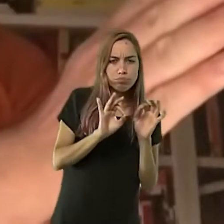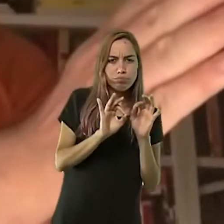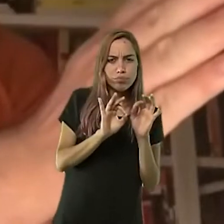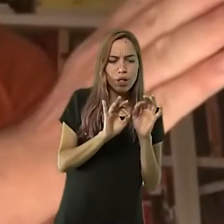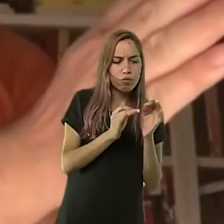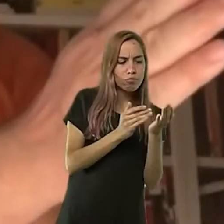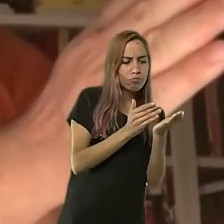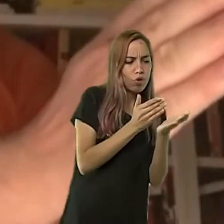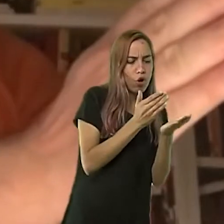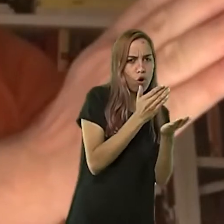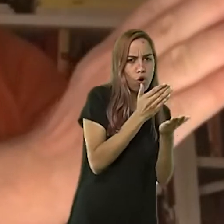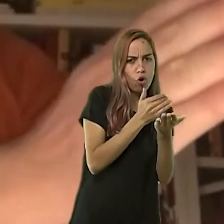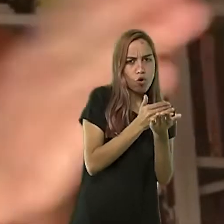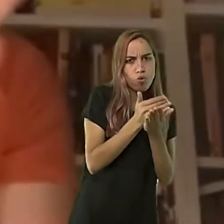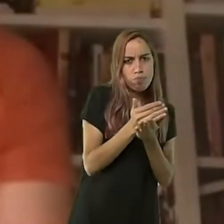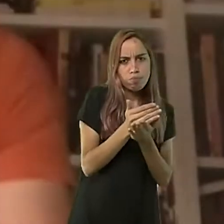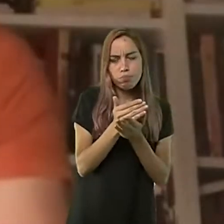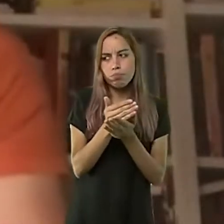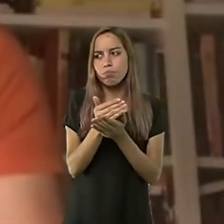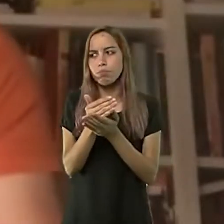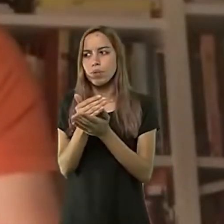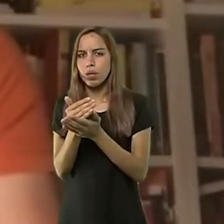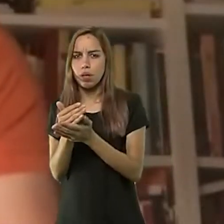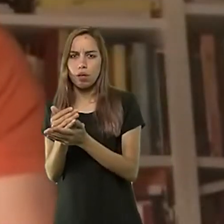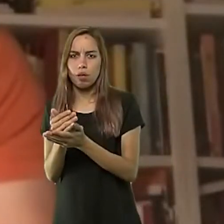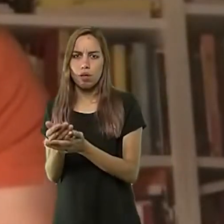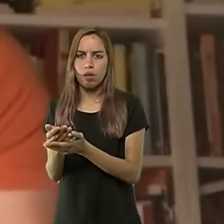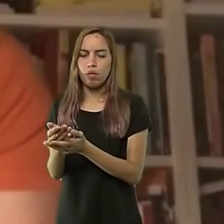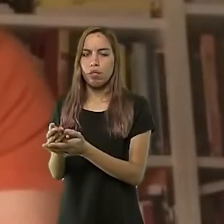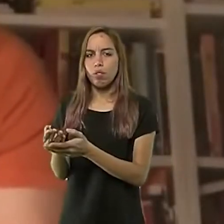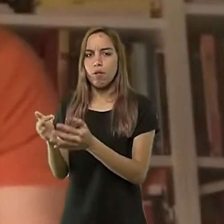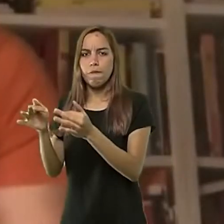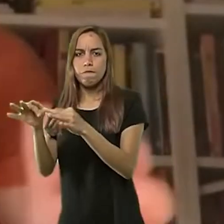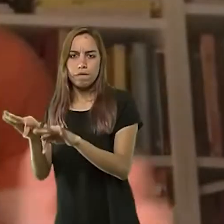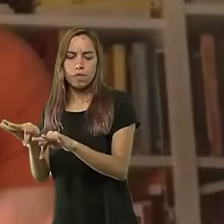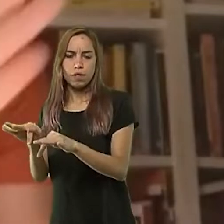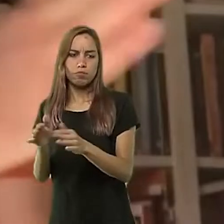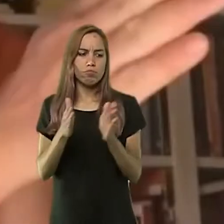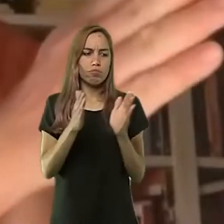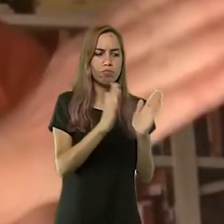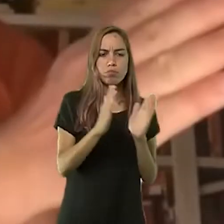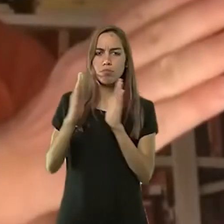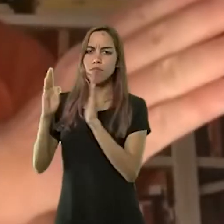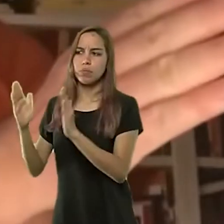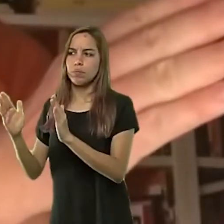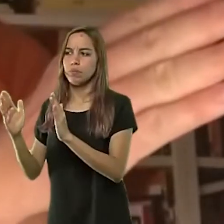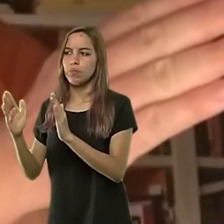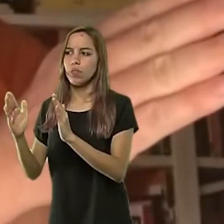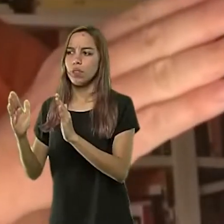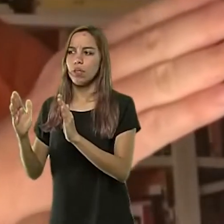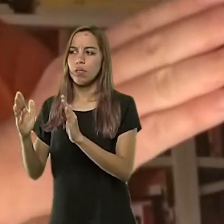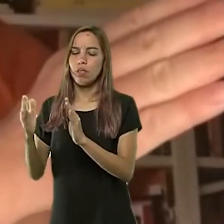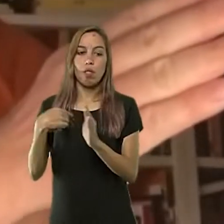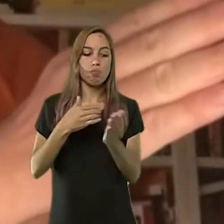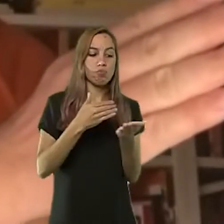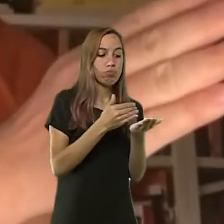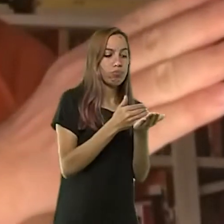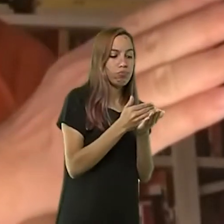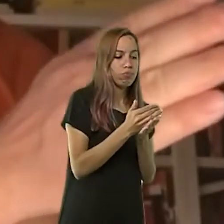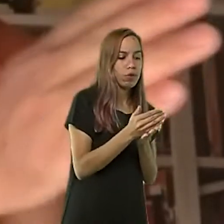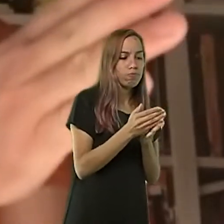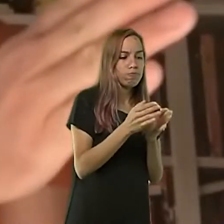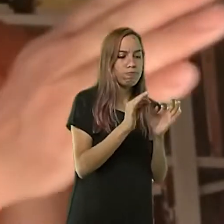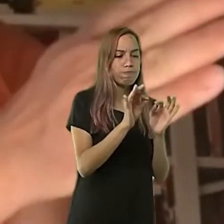mover-se de um extremo do plano para o outro extremo do plano, eu começo de um lado, mas o meu